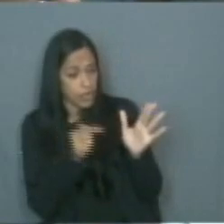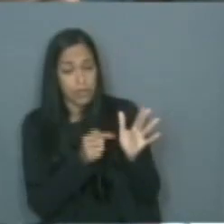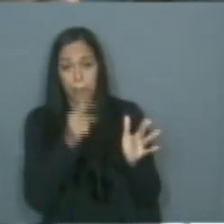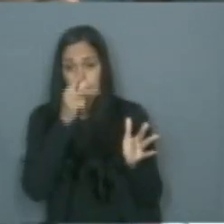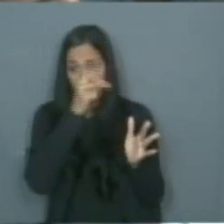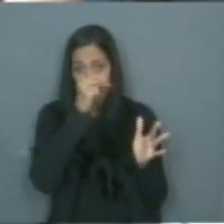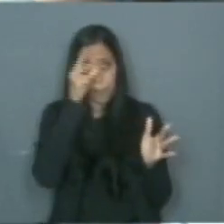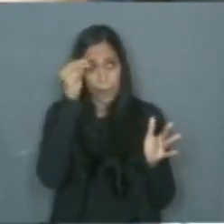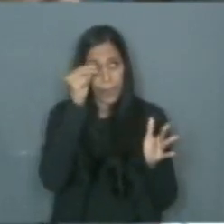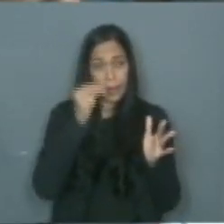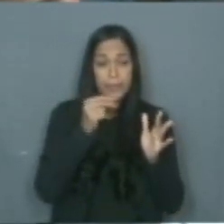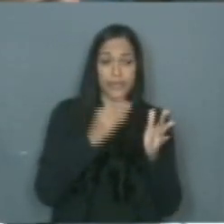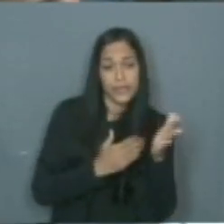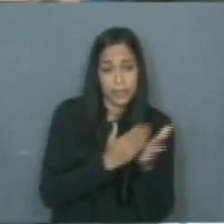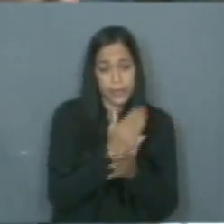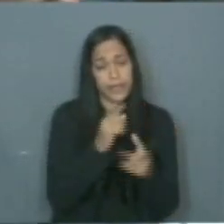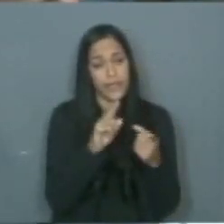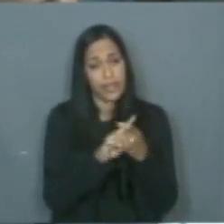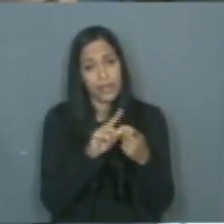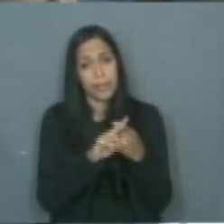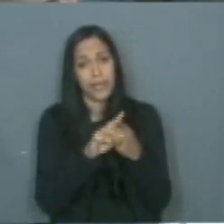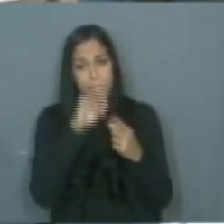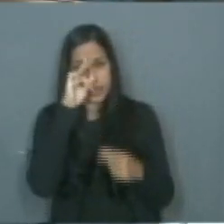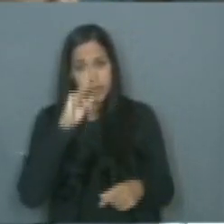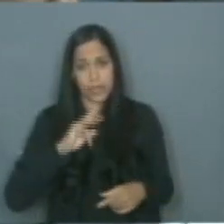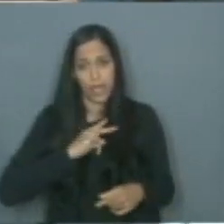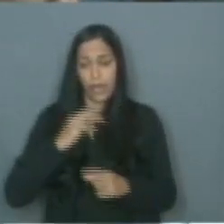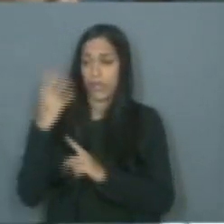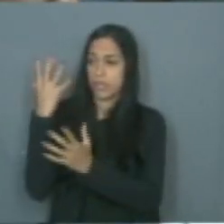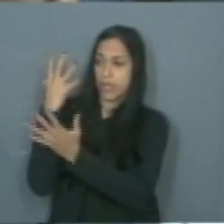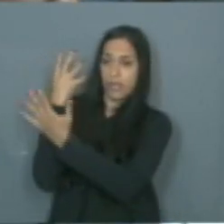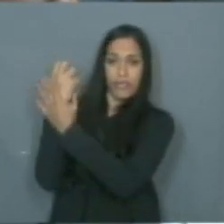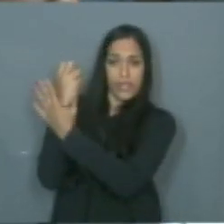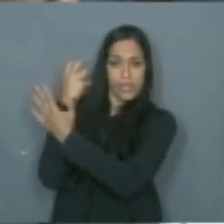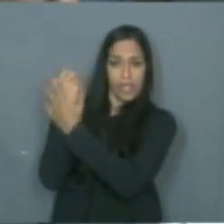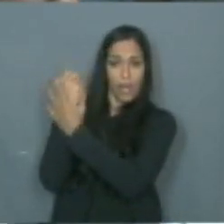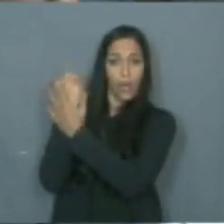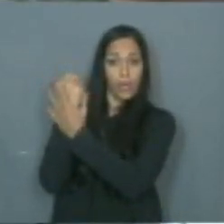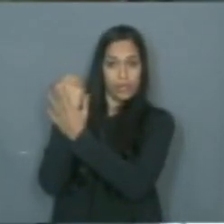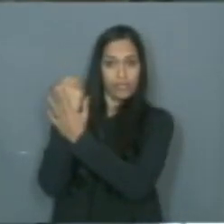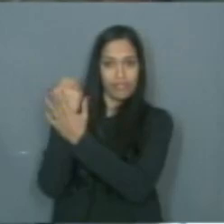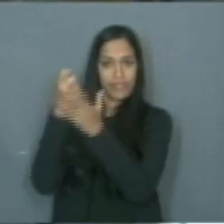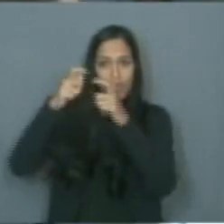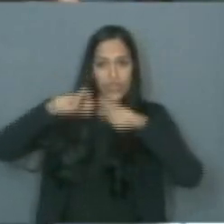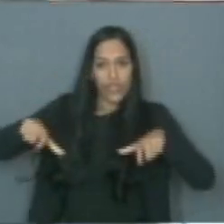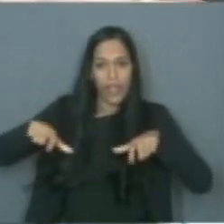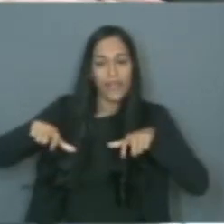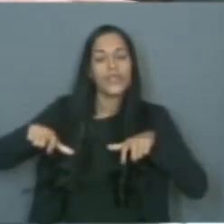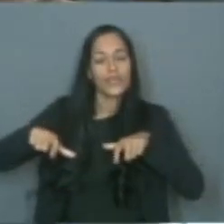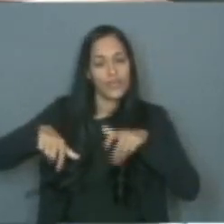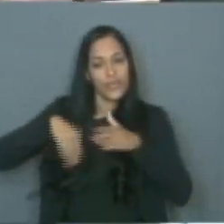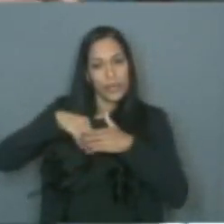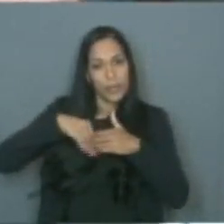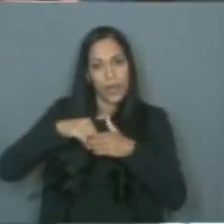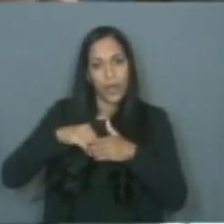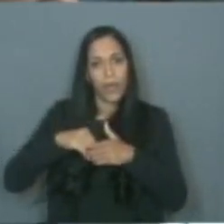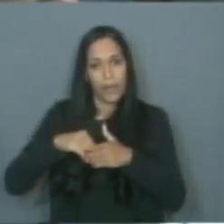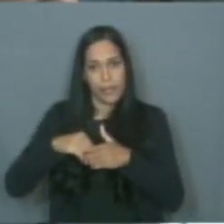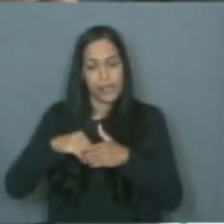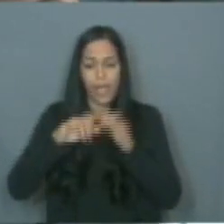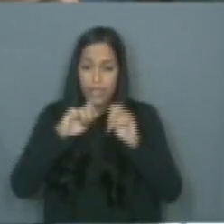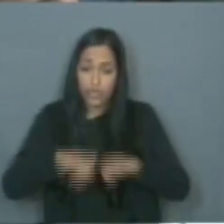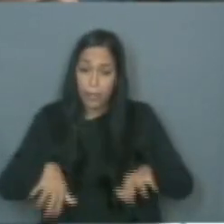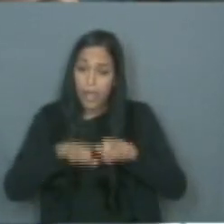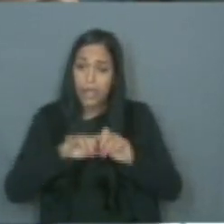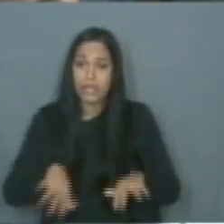prefeito aprovou também um projeto, por exemplo, de reconhecimento facial nos estádios. Isso gera despesa até para o ente